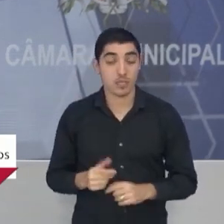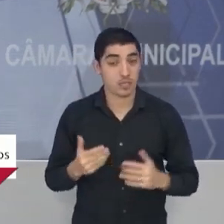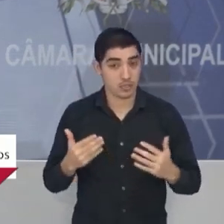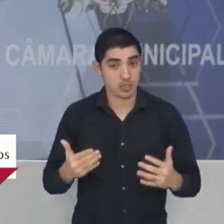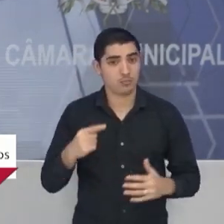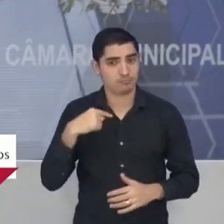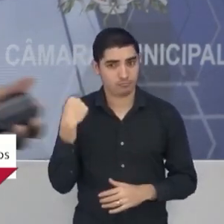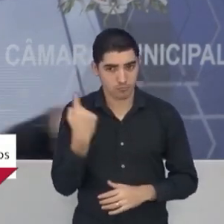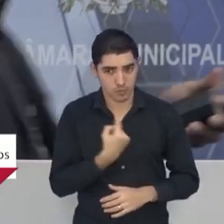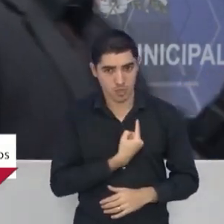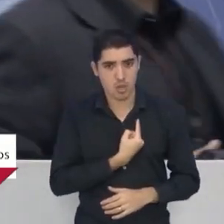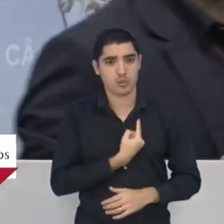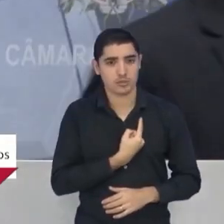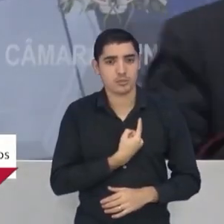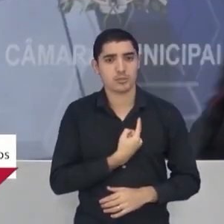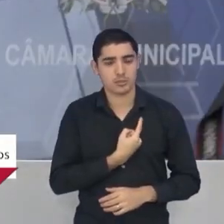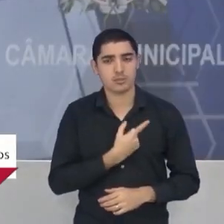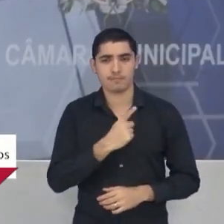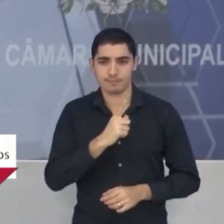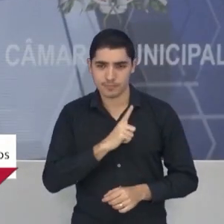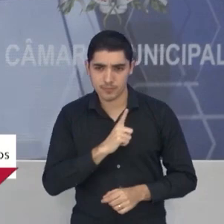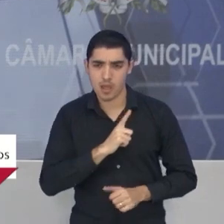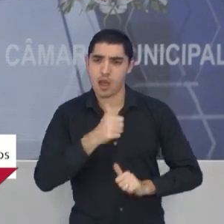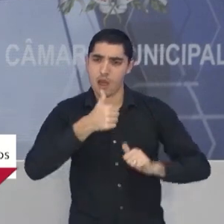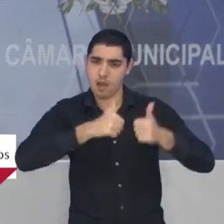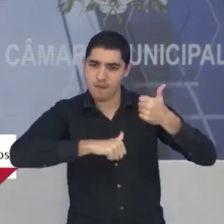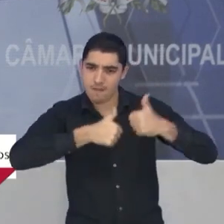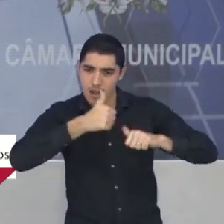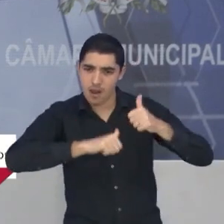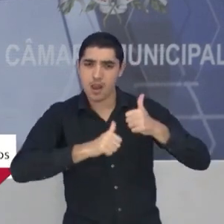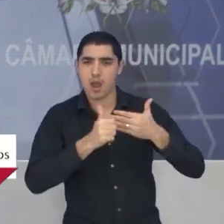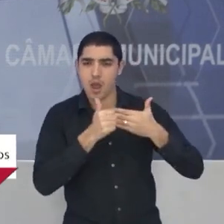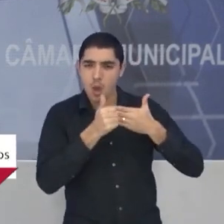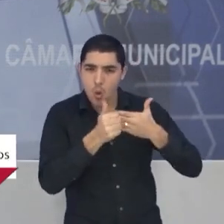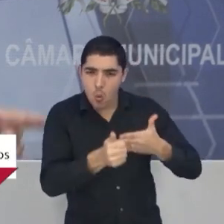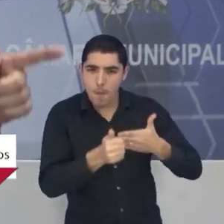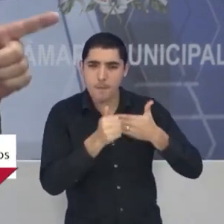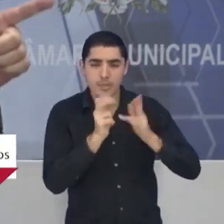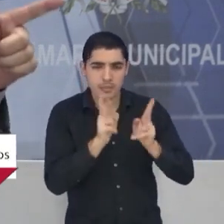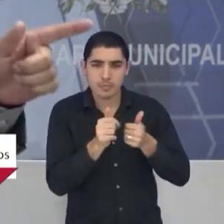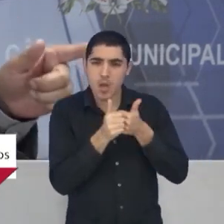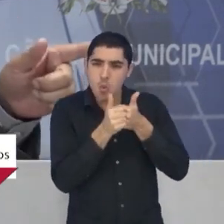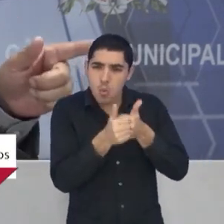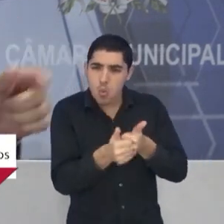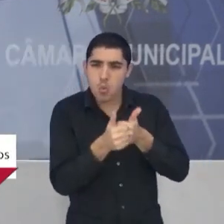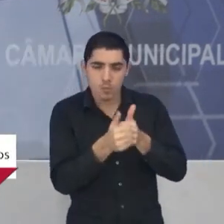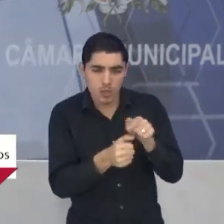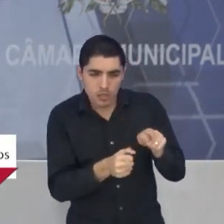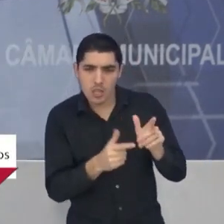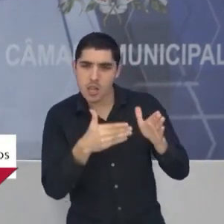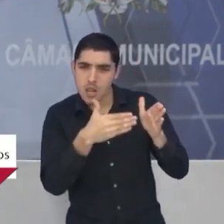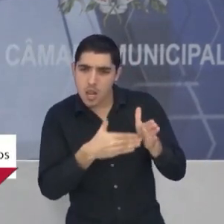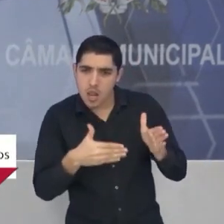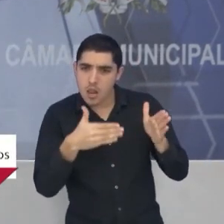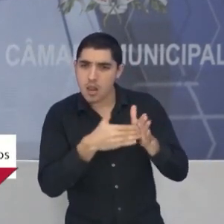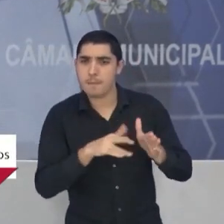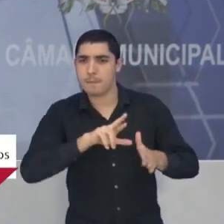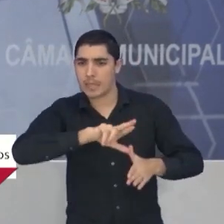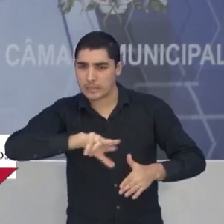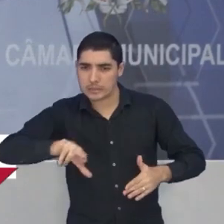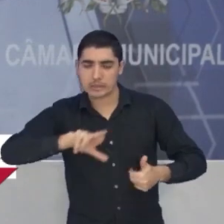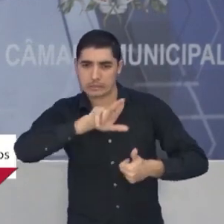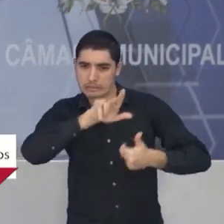sim avaliando acompanhando limites conformidades mas também adores e